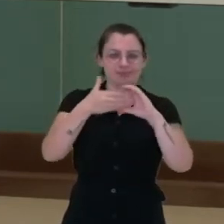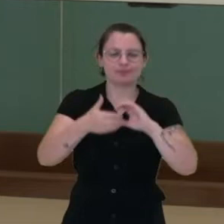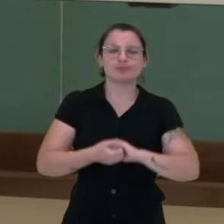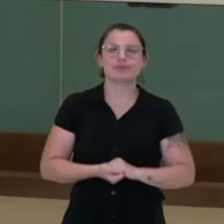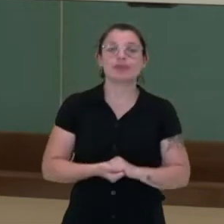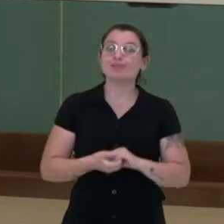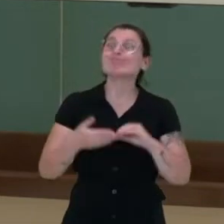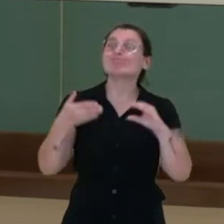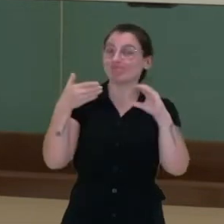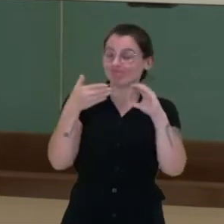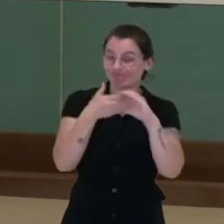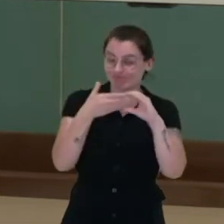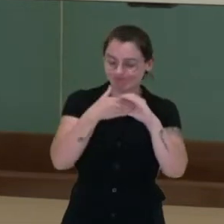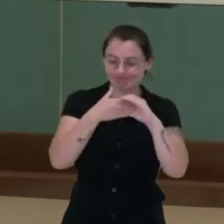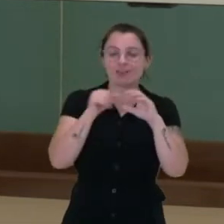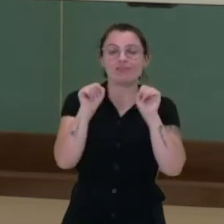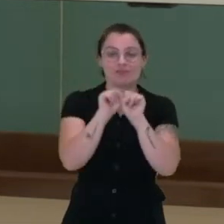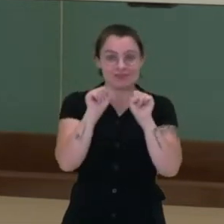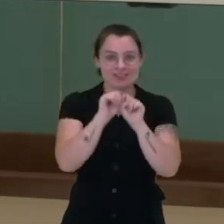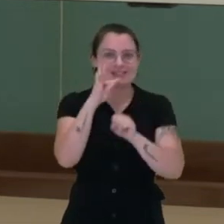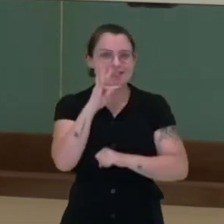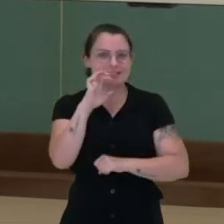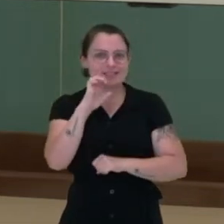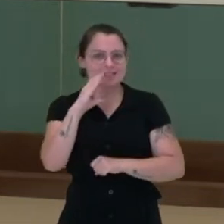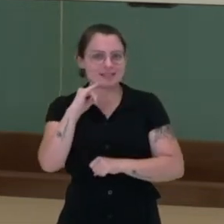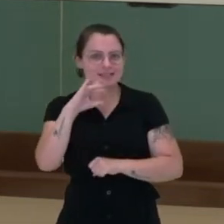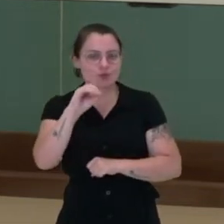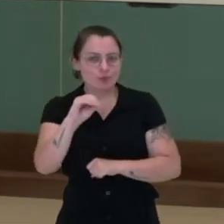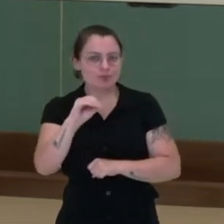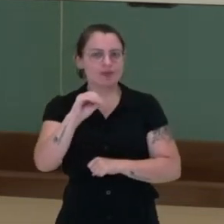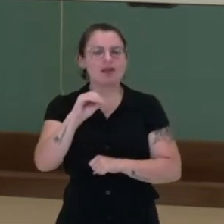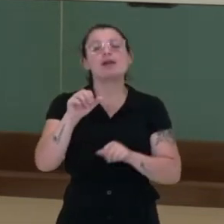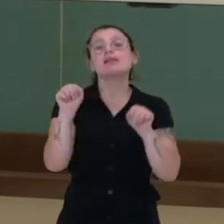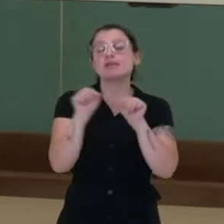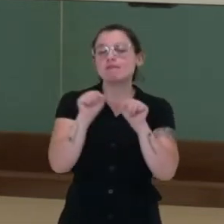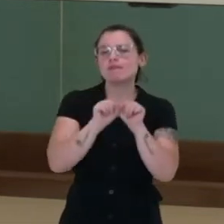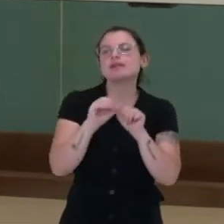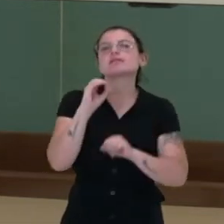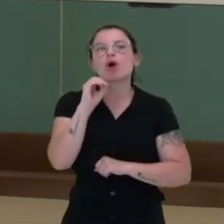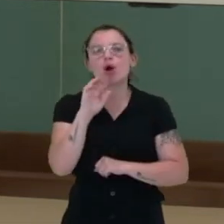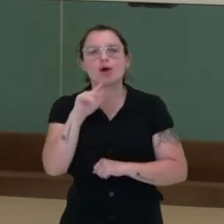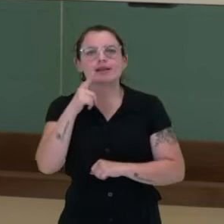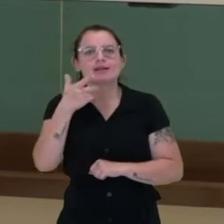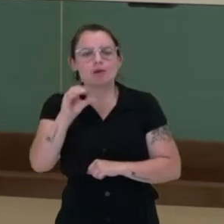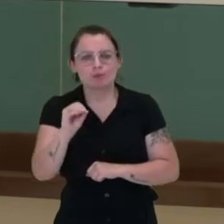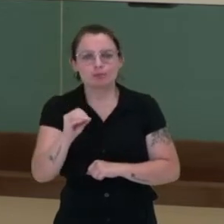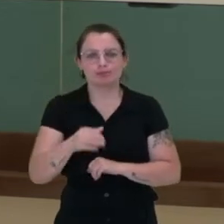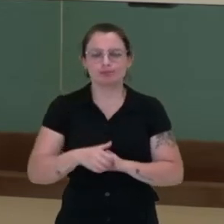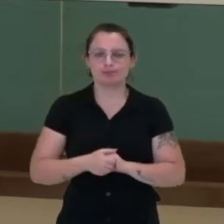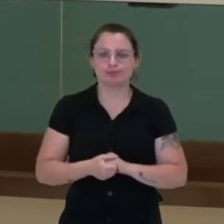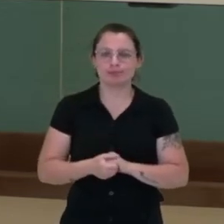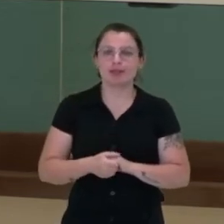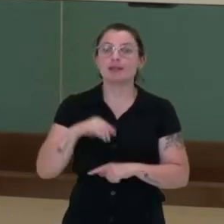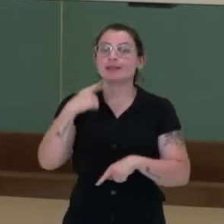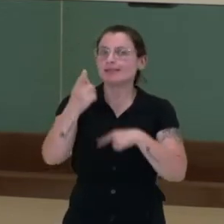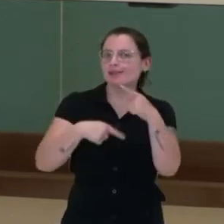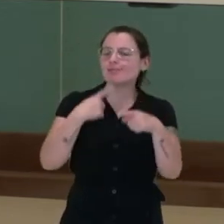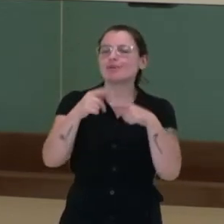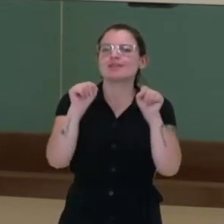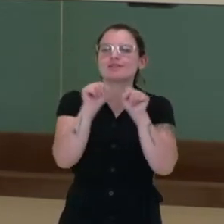Esses tecidos formam um órgão, o pulmão, que faz parte de um sistema muito maior, que é o sistema